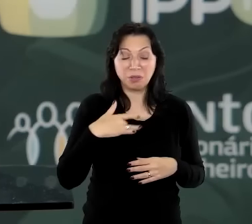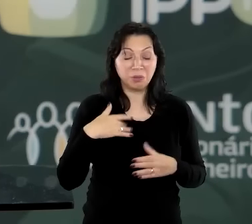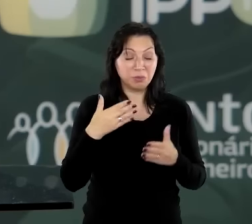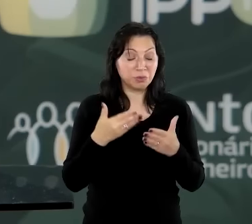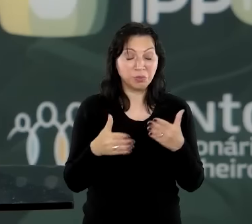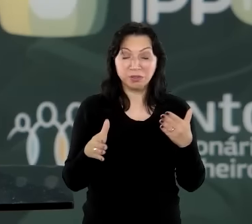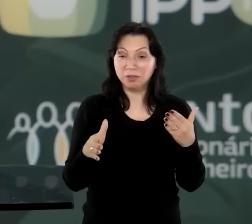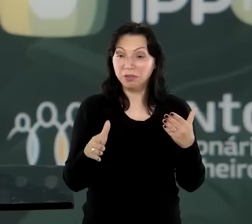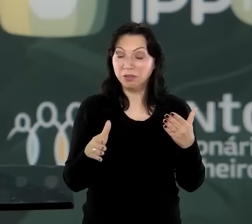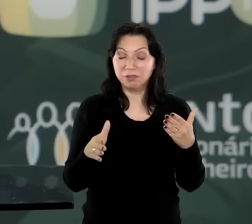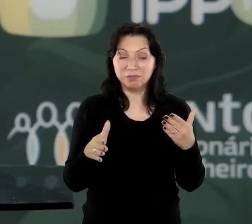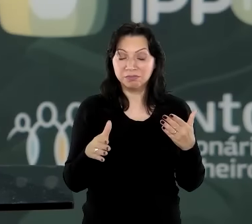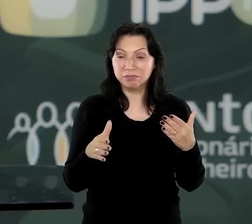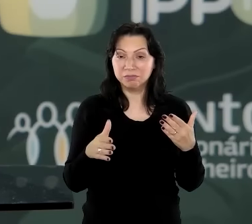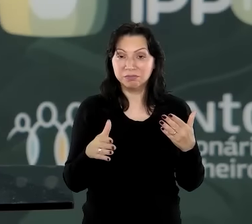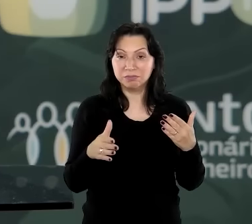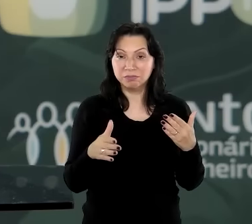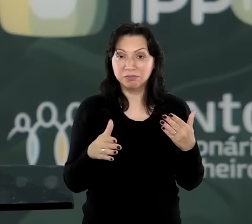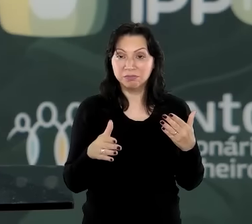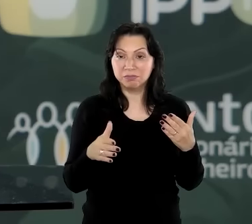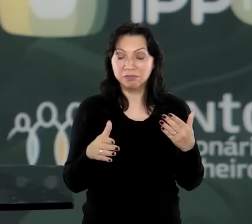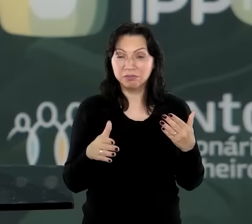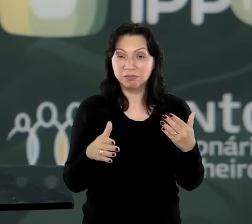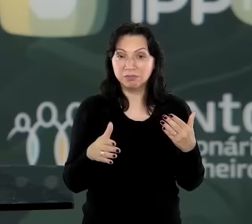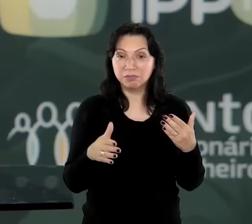física, emocional,